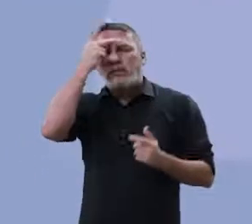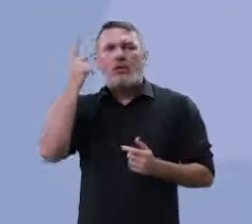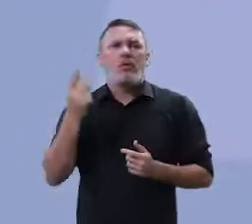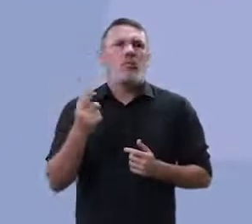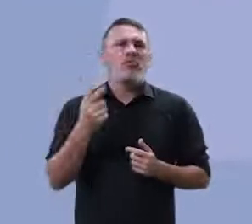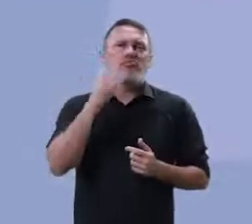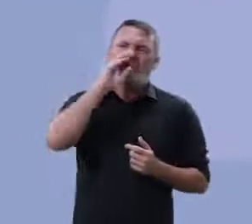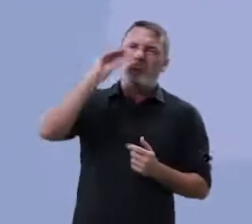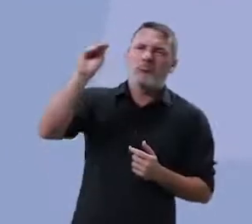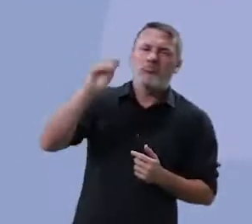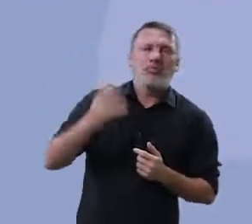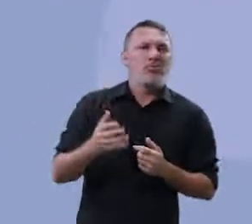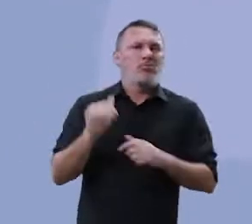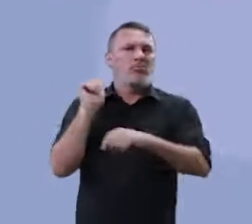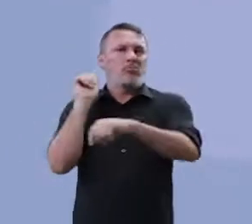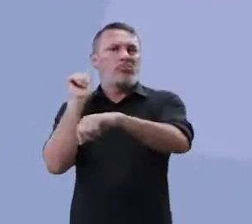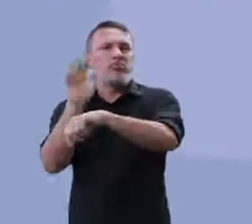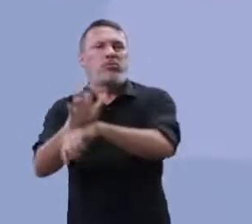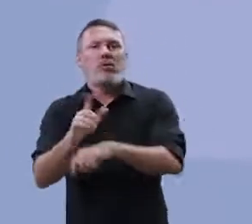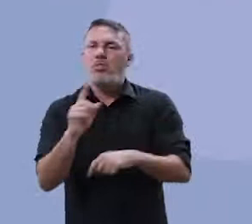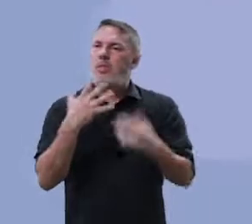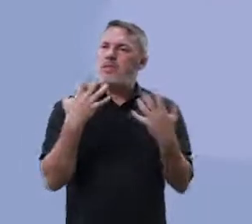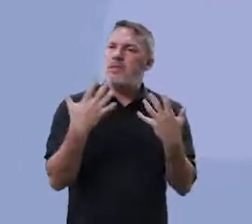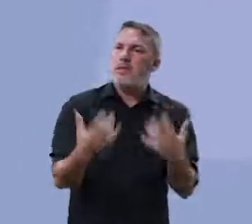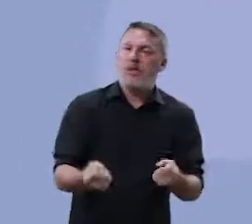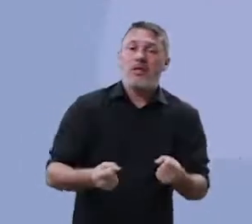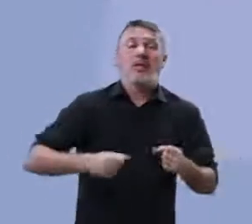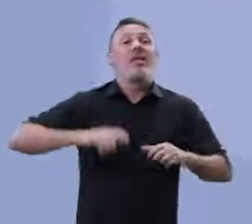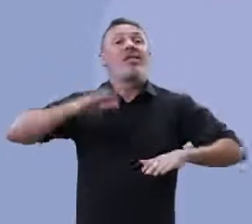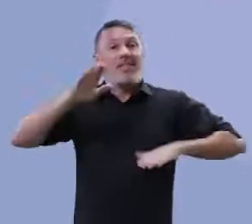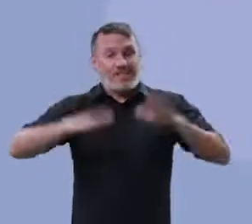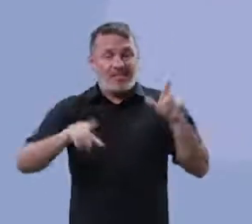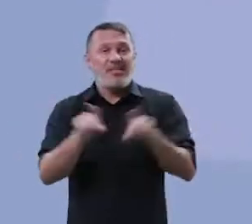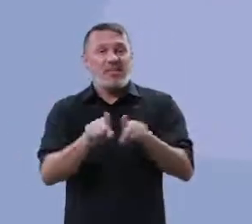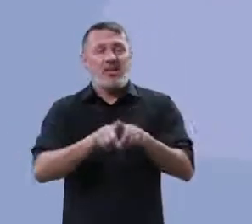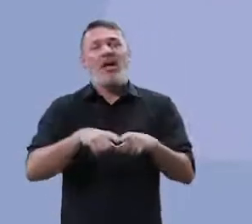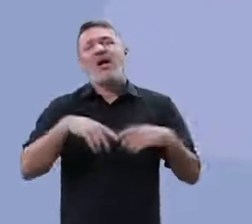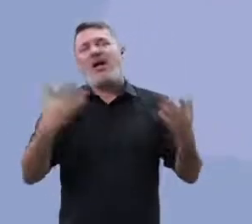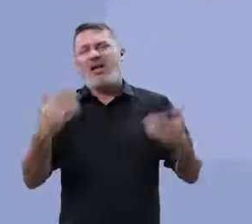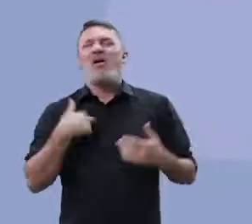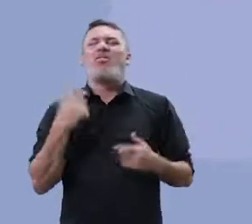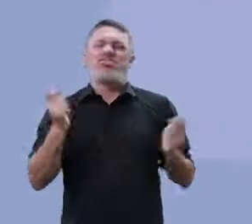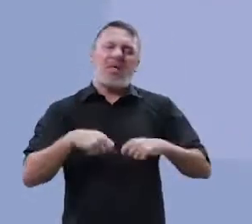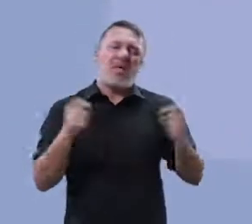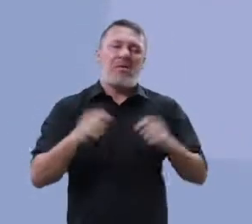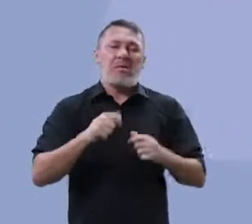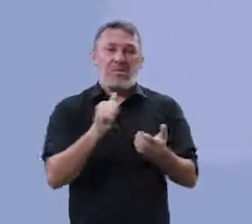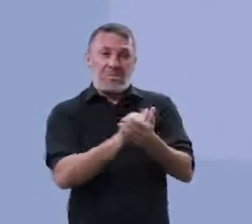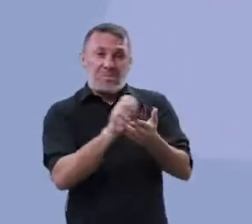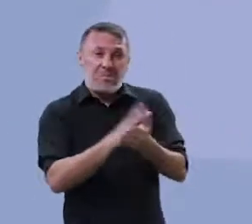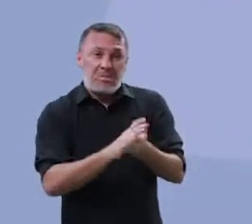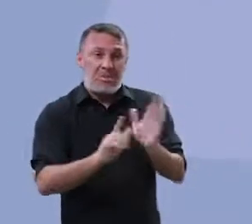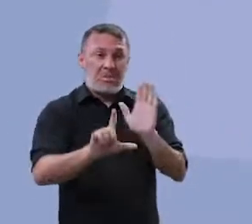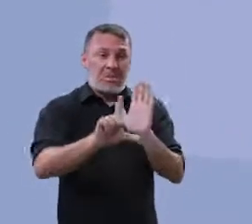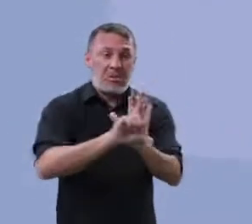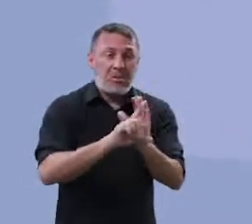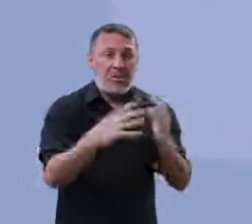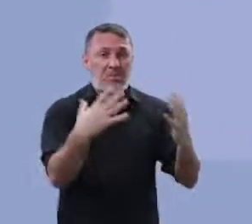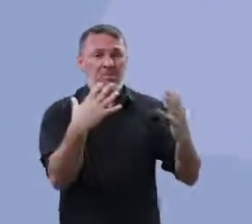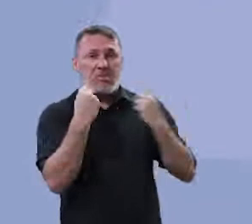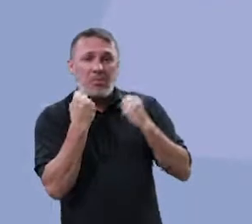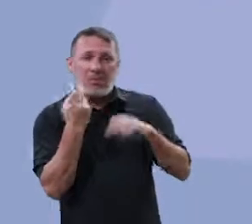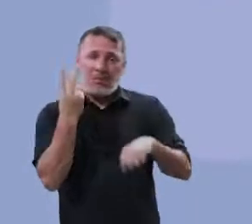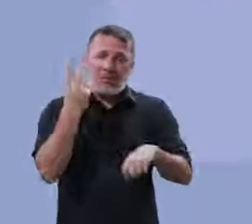não valorizam, não aceitam e por quê? Há talvez um sentimento de impunidade. Olha, pode fazer isso que não vai dar